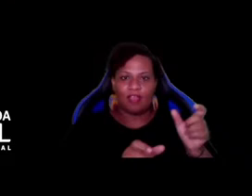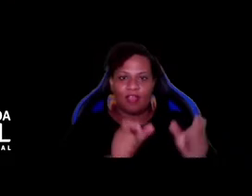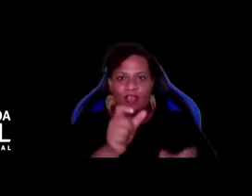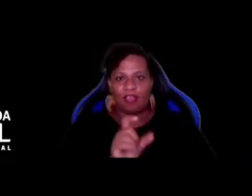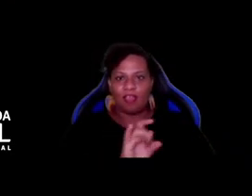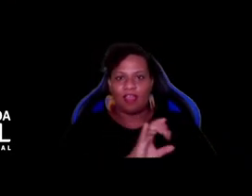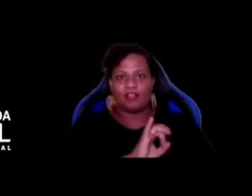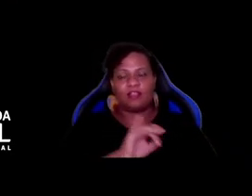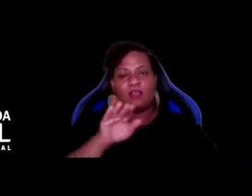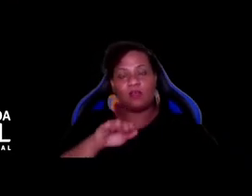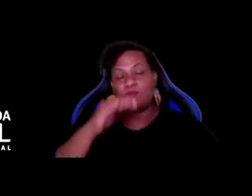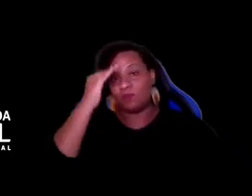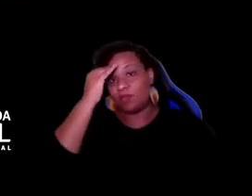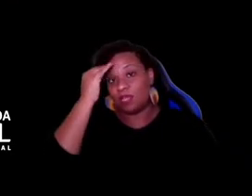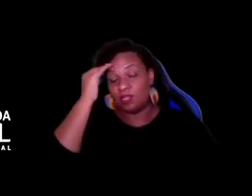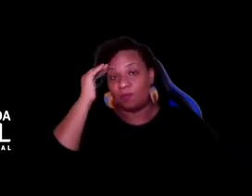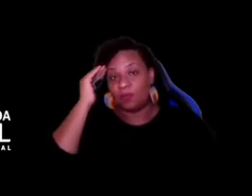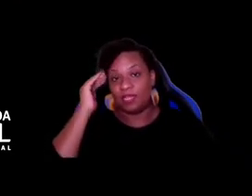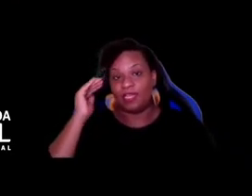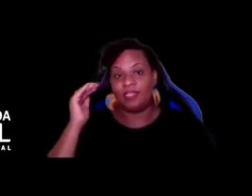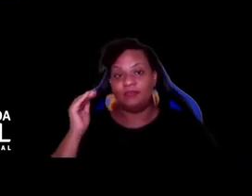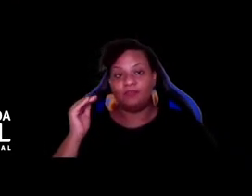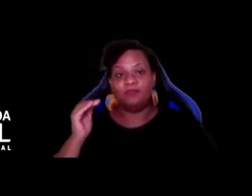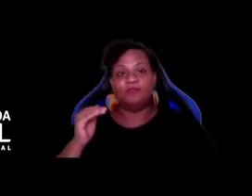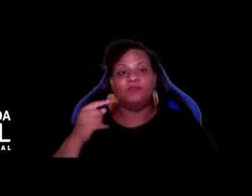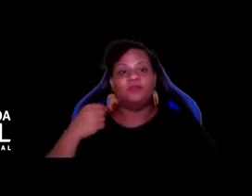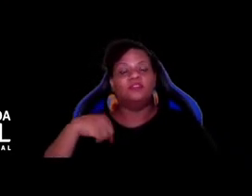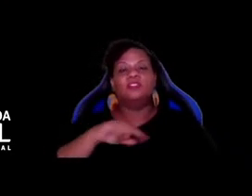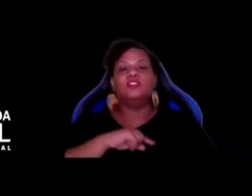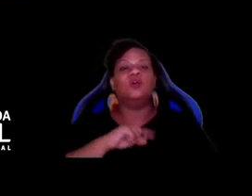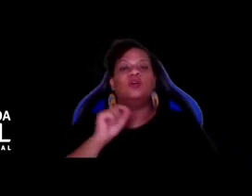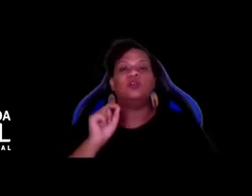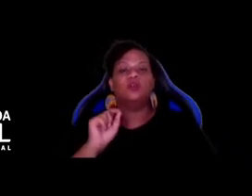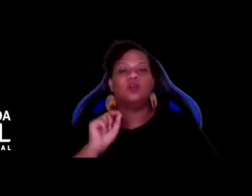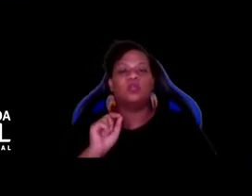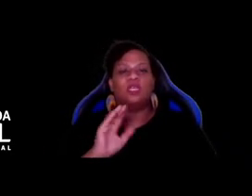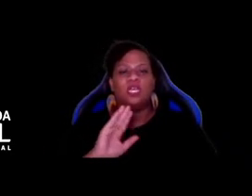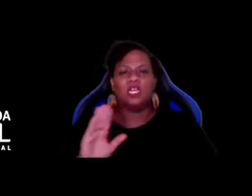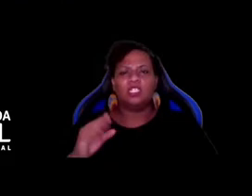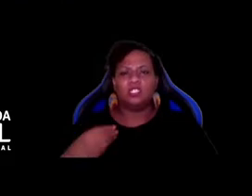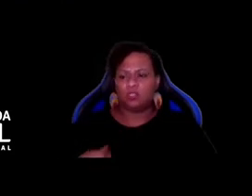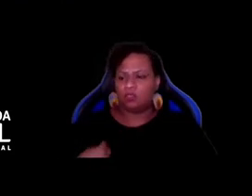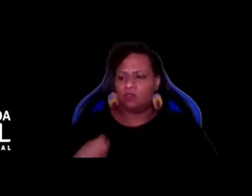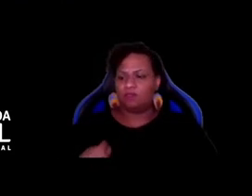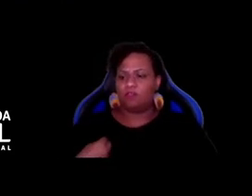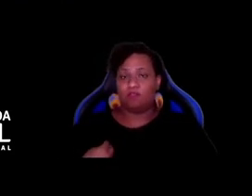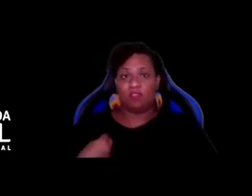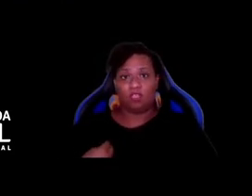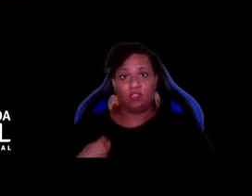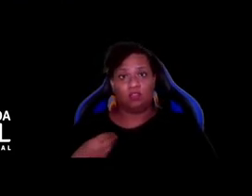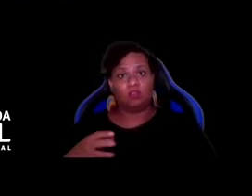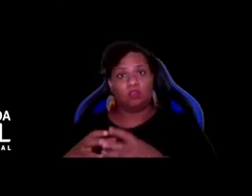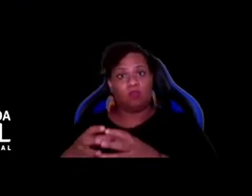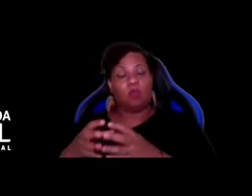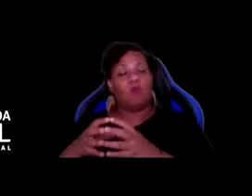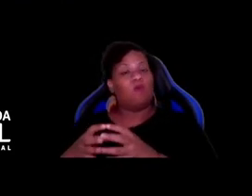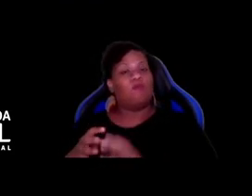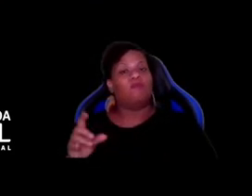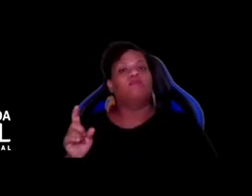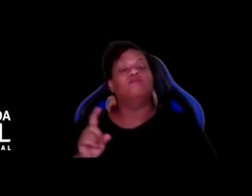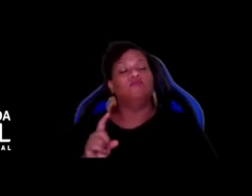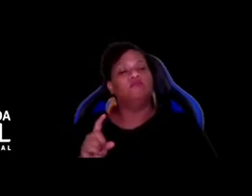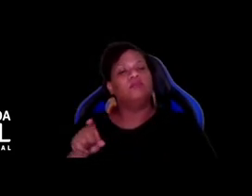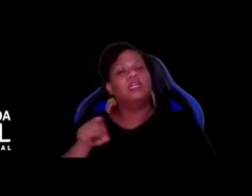do candomblé, nós não somos apenas conviventes, nós passamos a